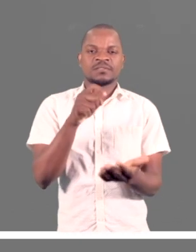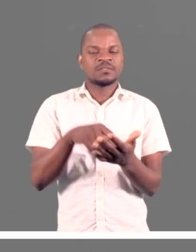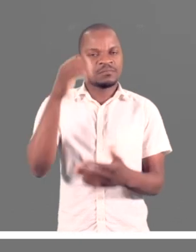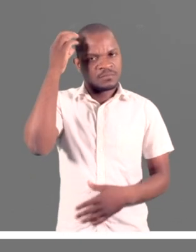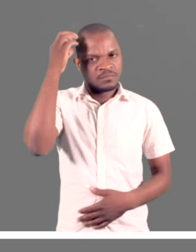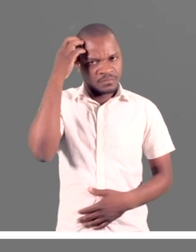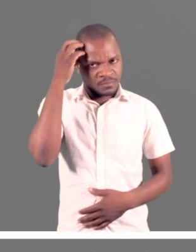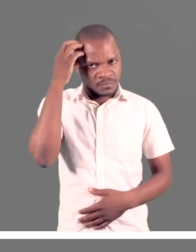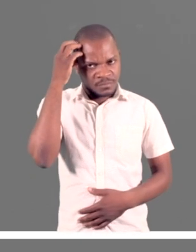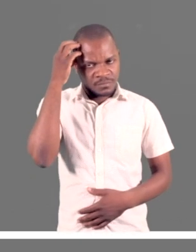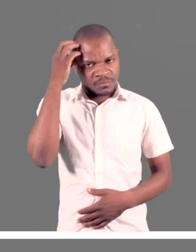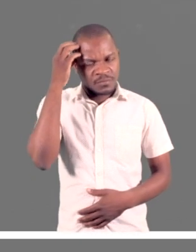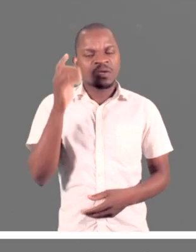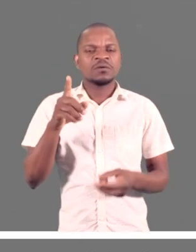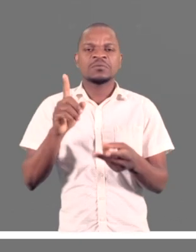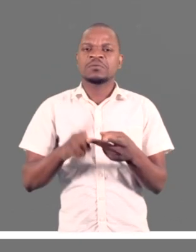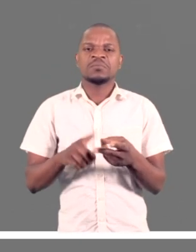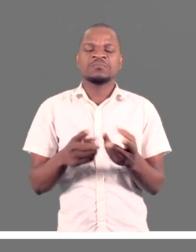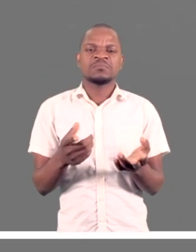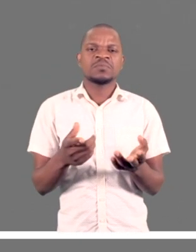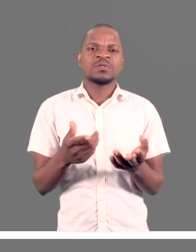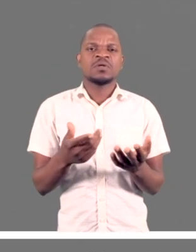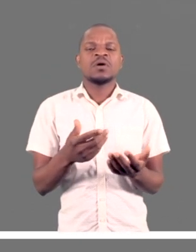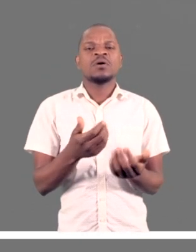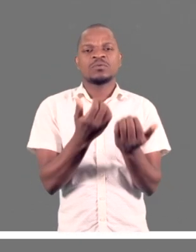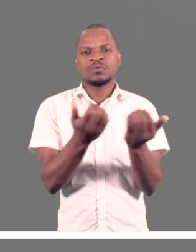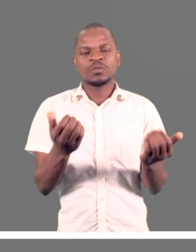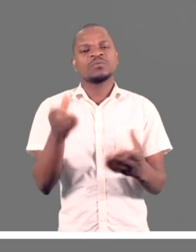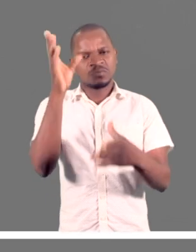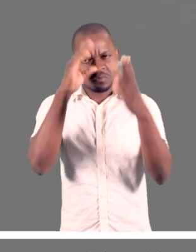para ajudar crianças internadas aqui